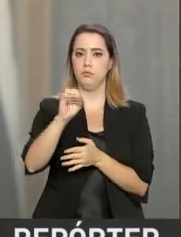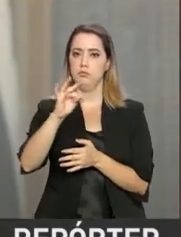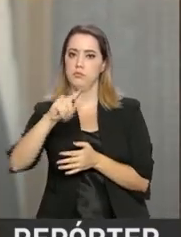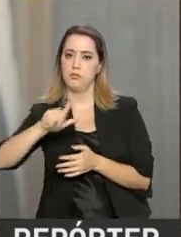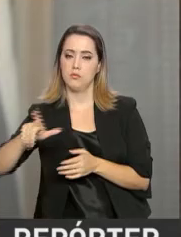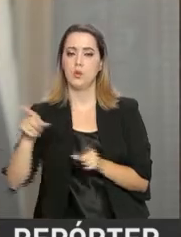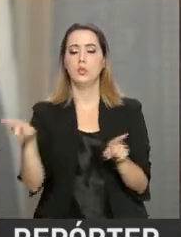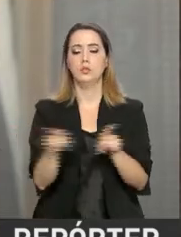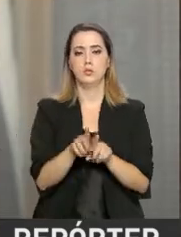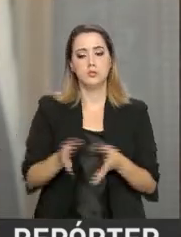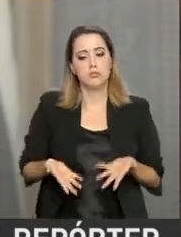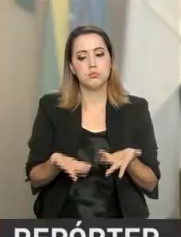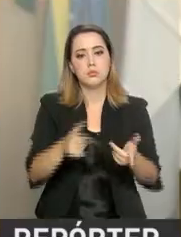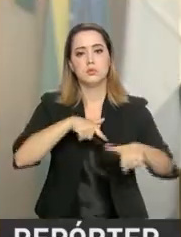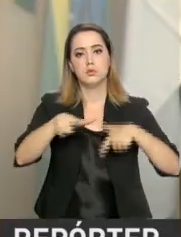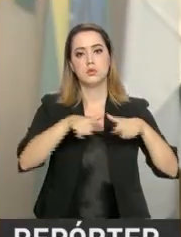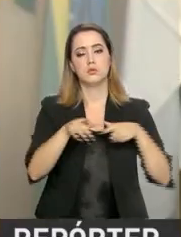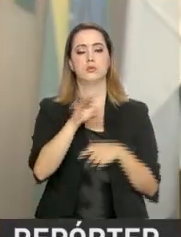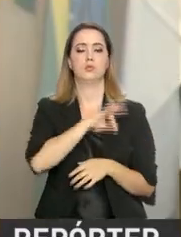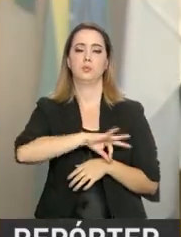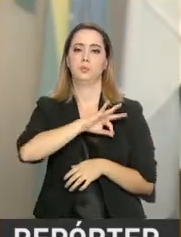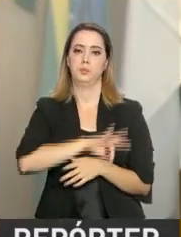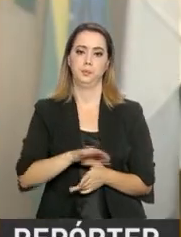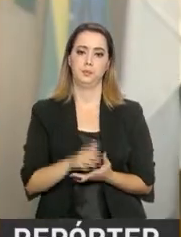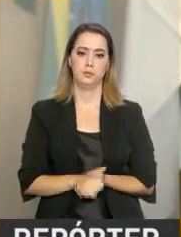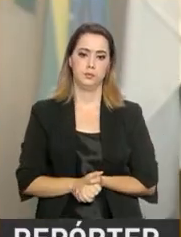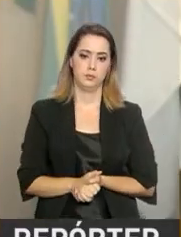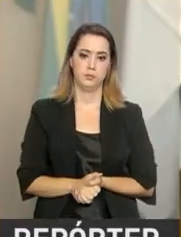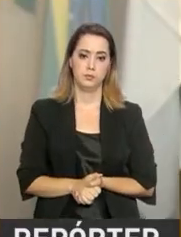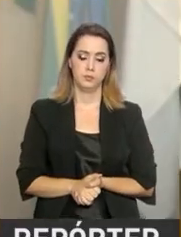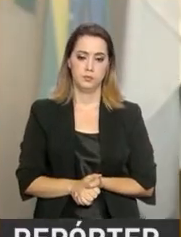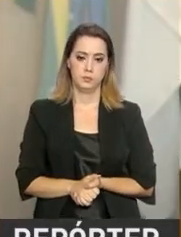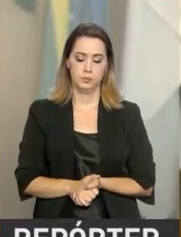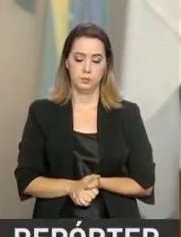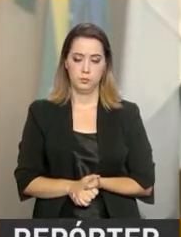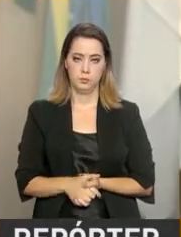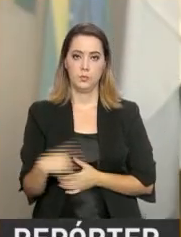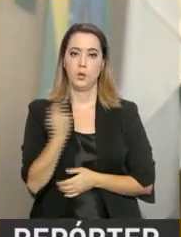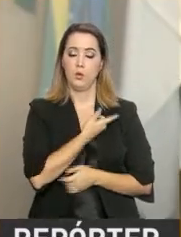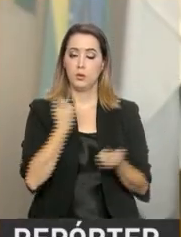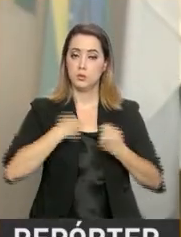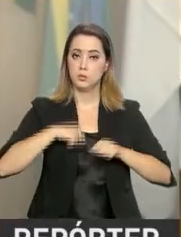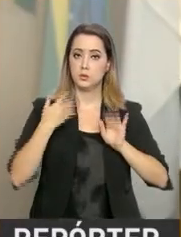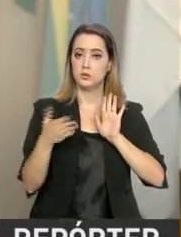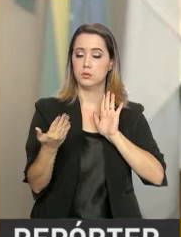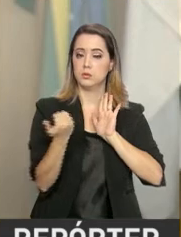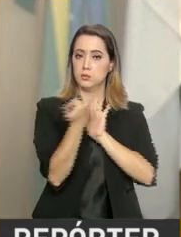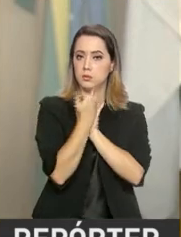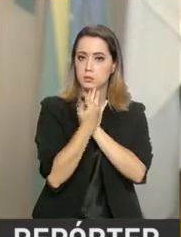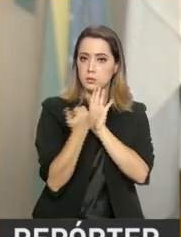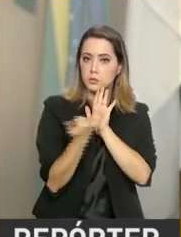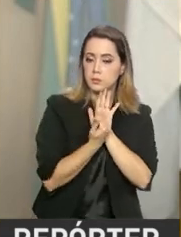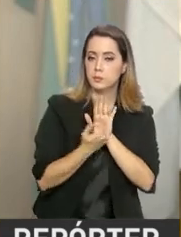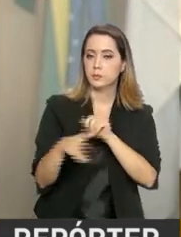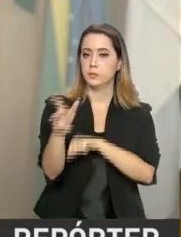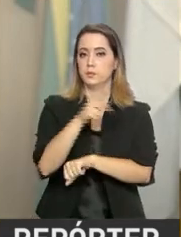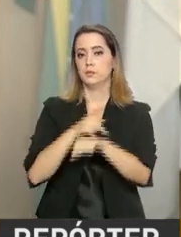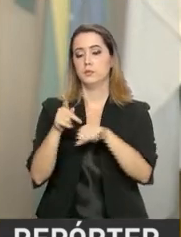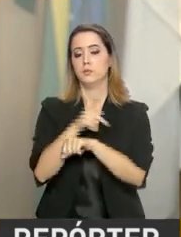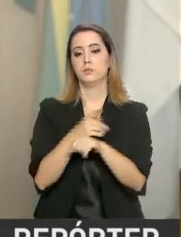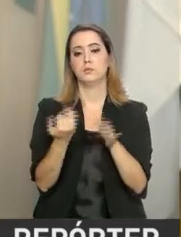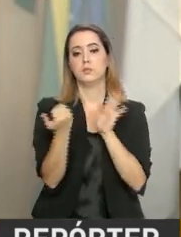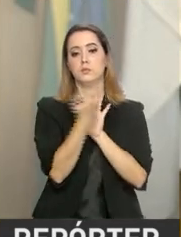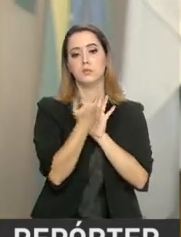geração de emprego e renda temos que realmente ter um projeto é um projeto de país um